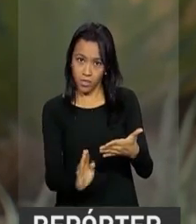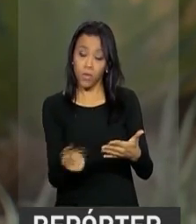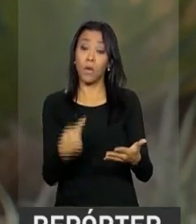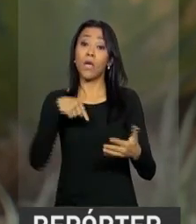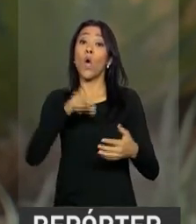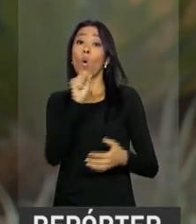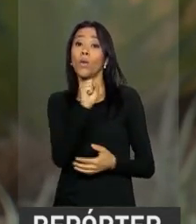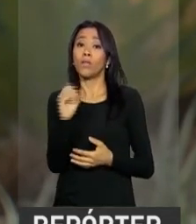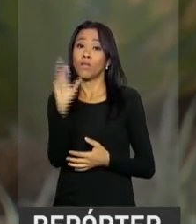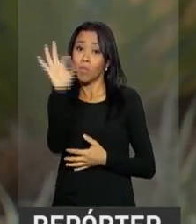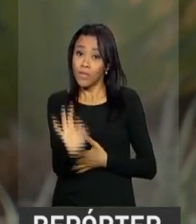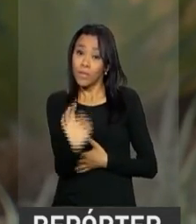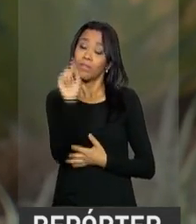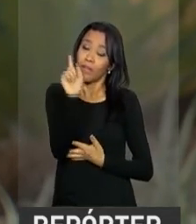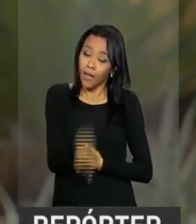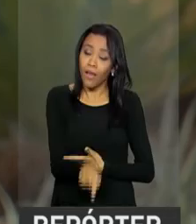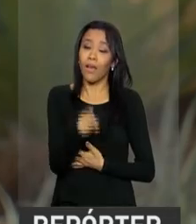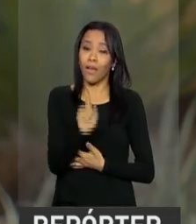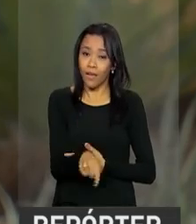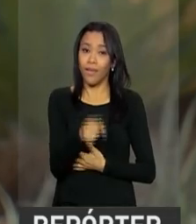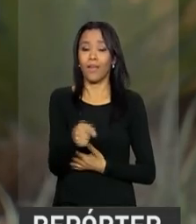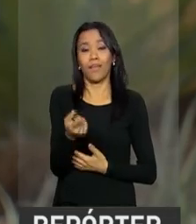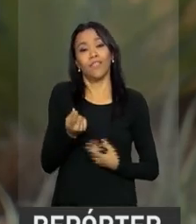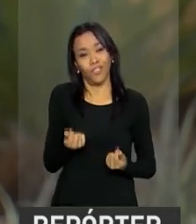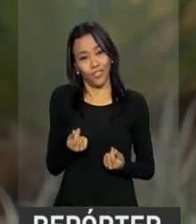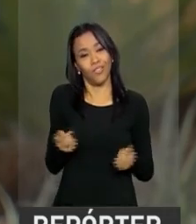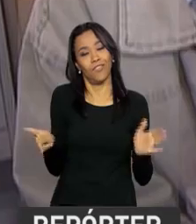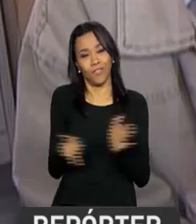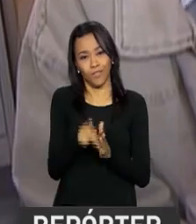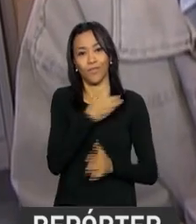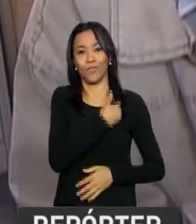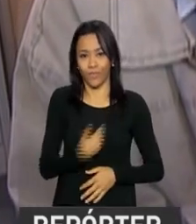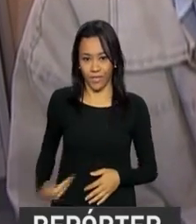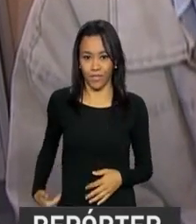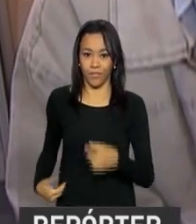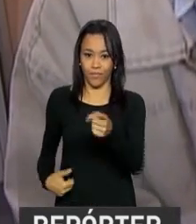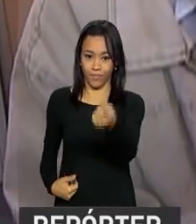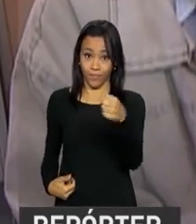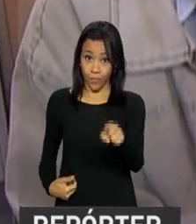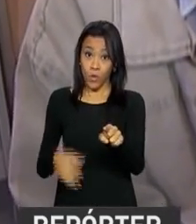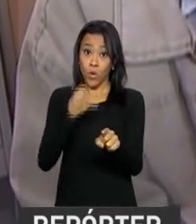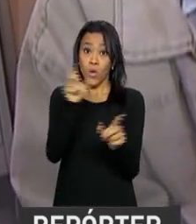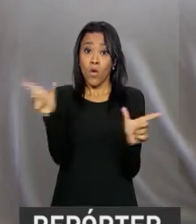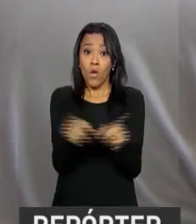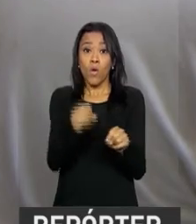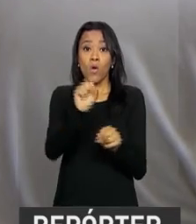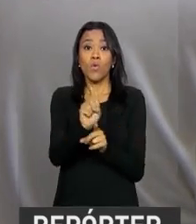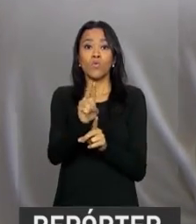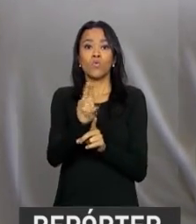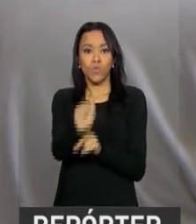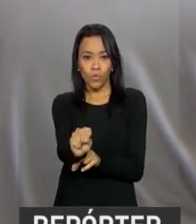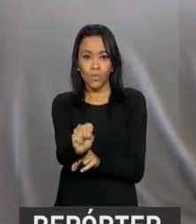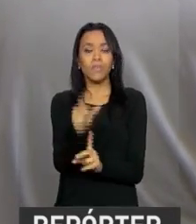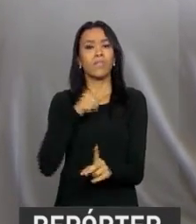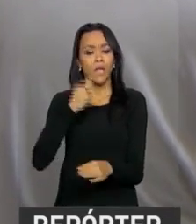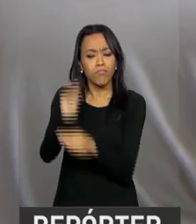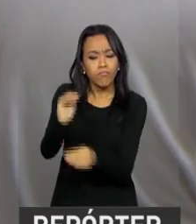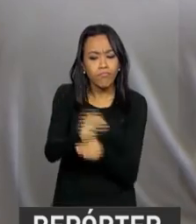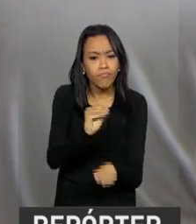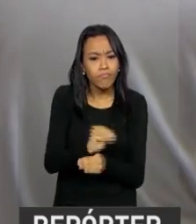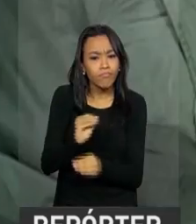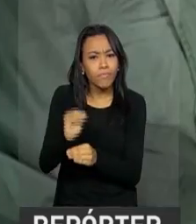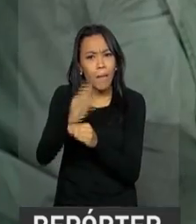por cento deles são realizados com recursos públicos o sus também oferece assistência integral ao paciente